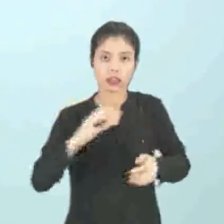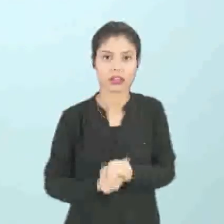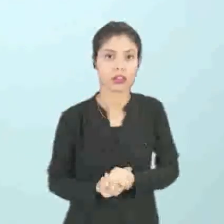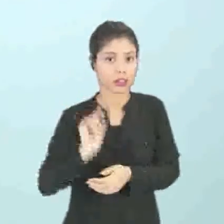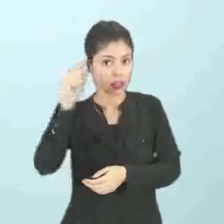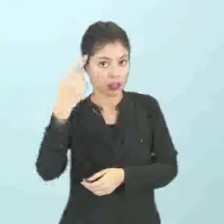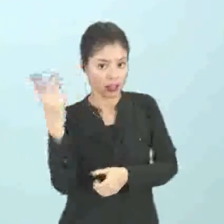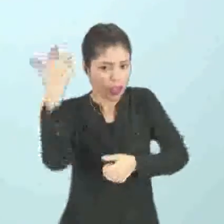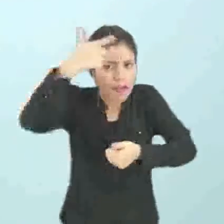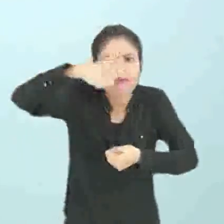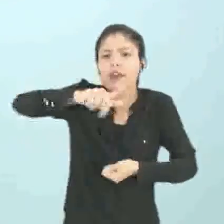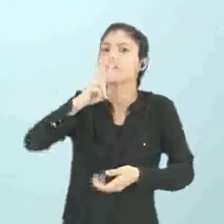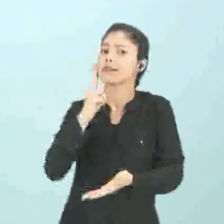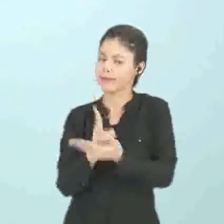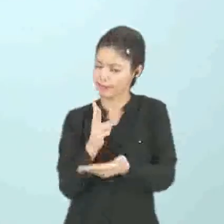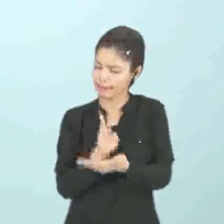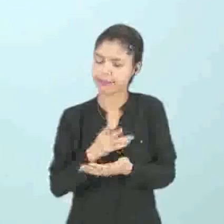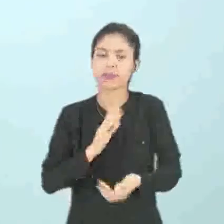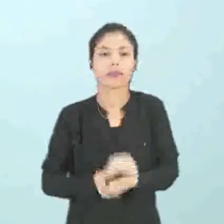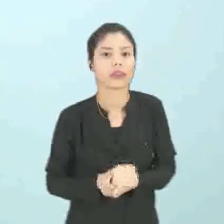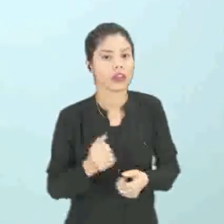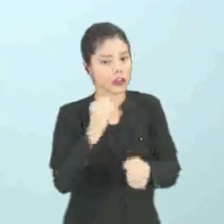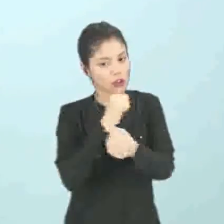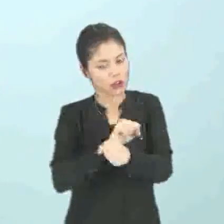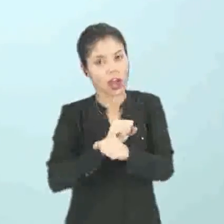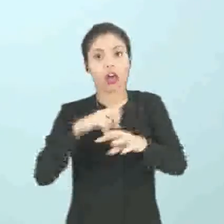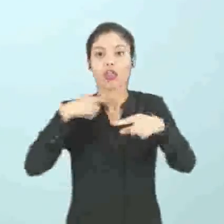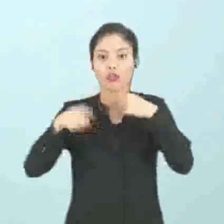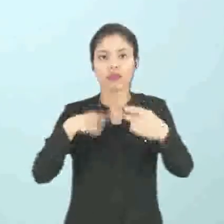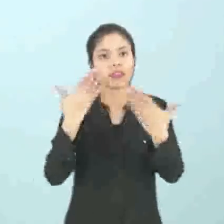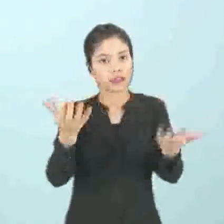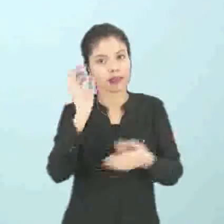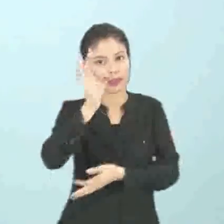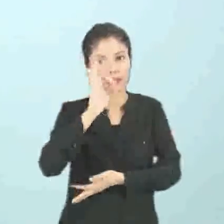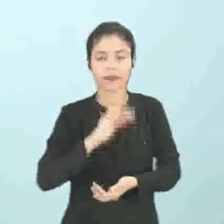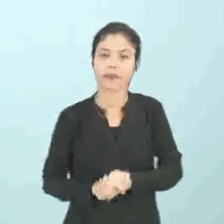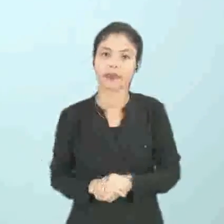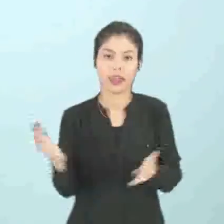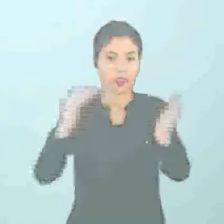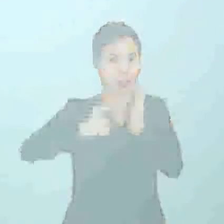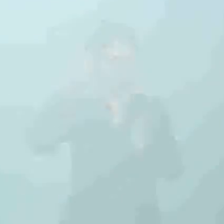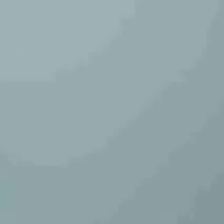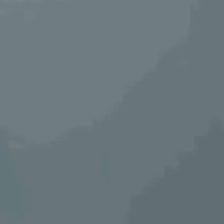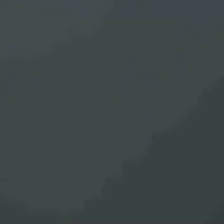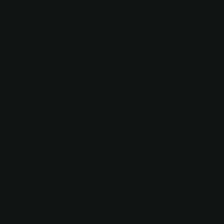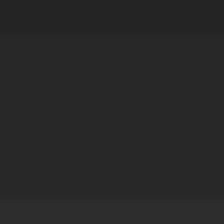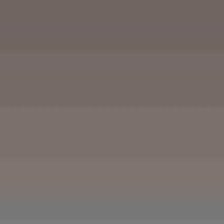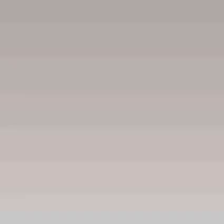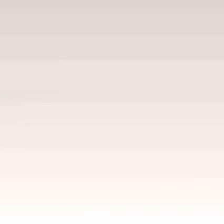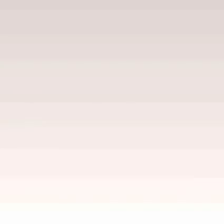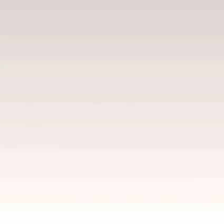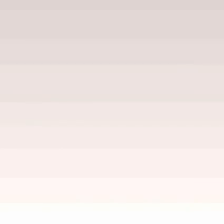Fica lá, revisa se for o caso, eu estou contigo para tirar todas as dúvidas, certinho? Então, até a próxima.